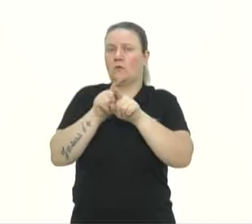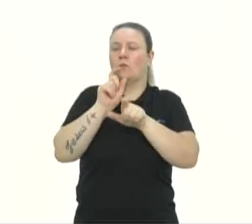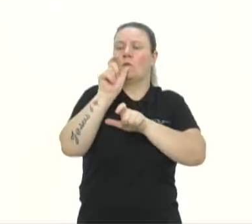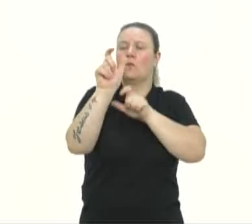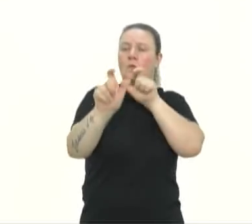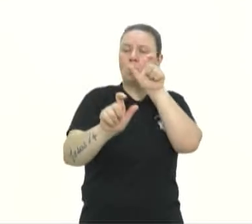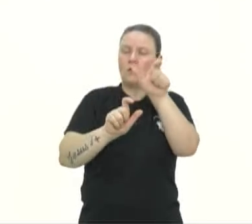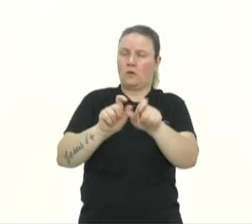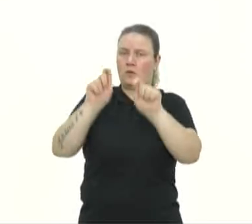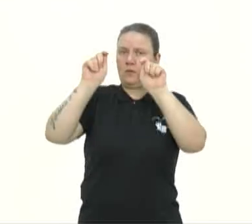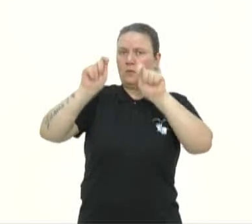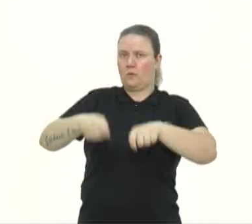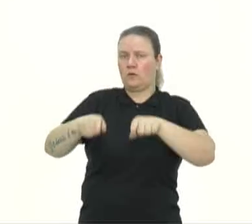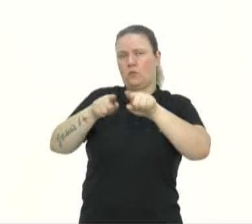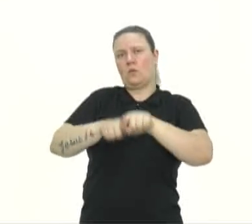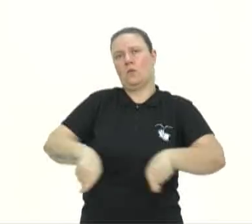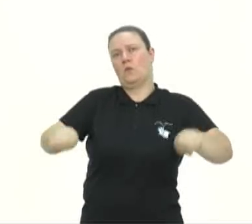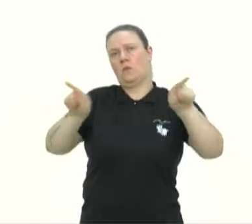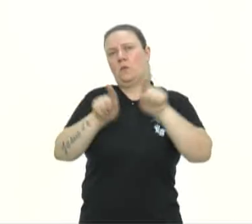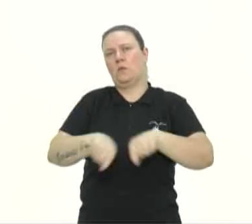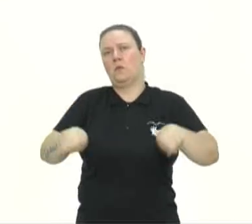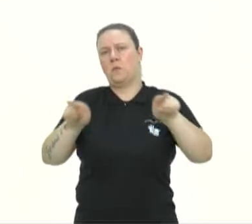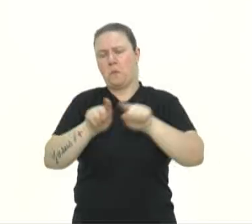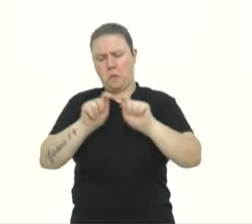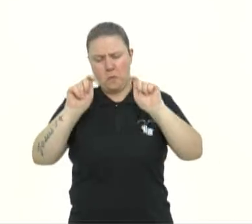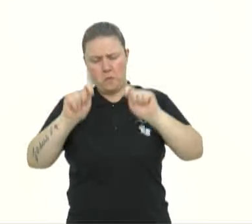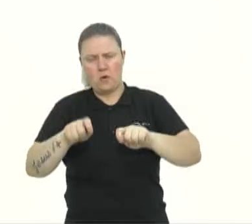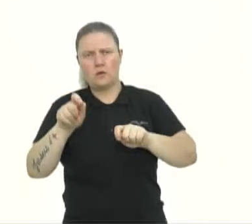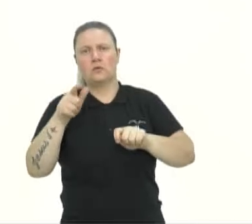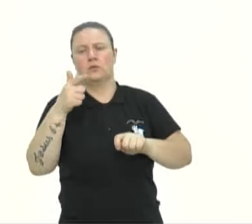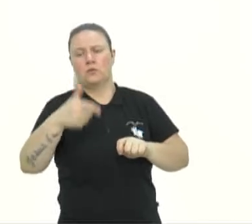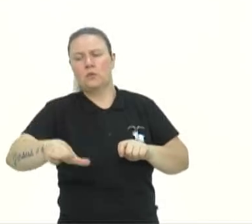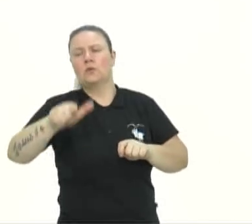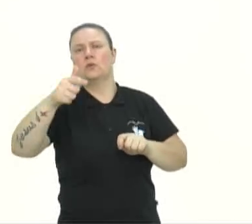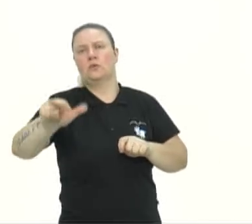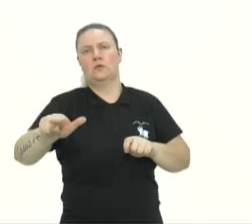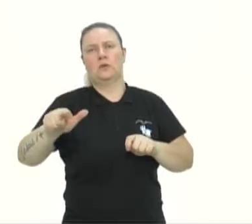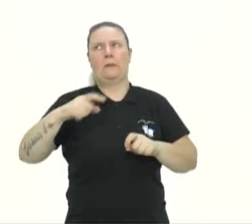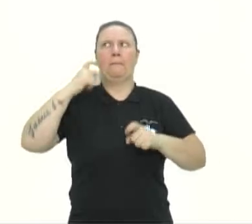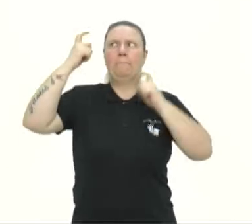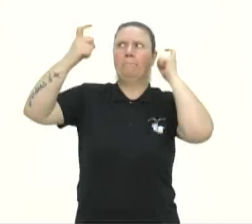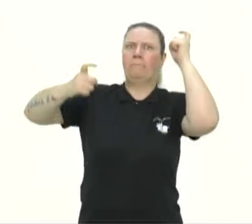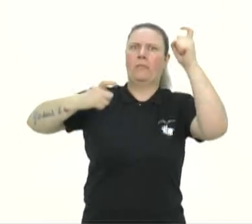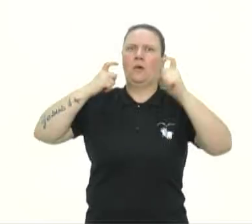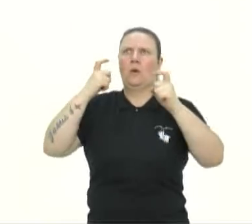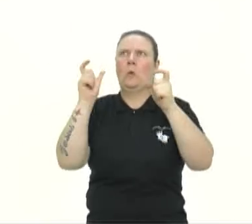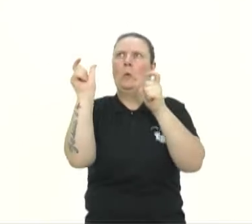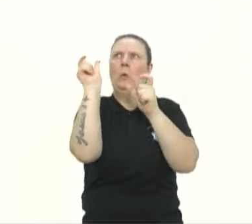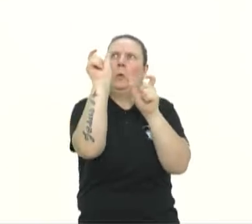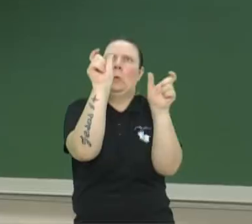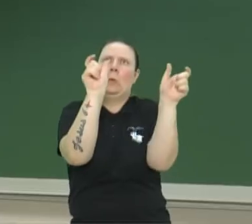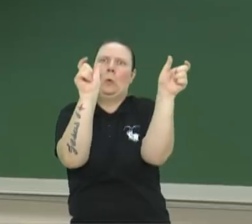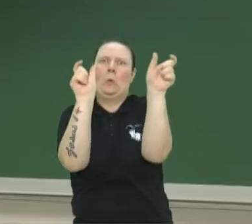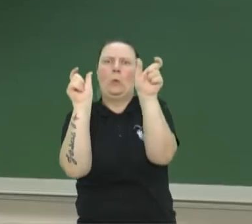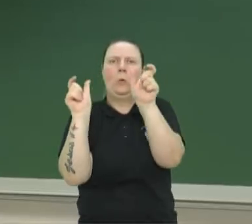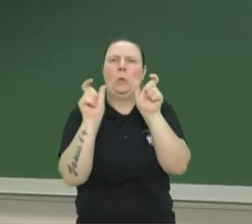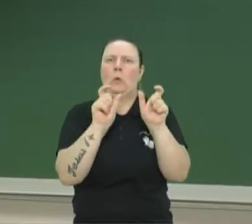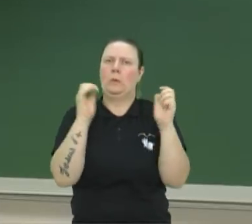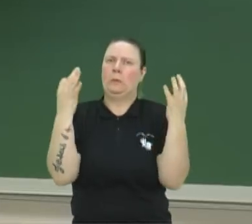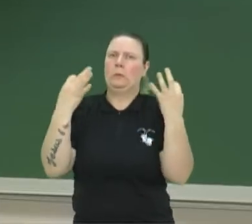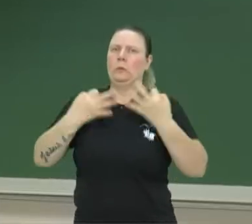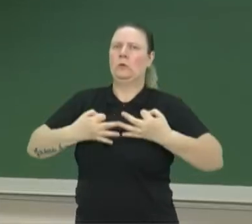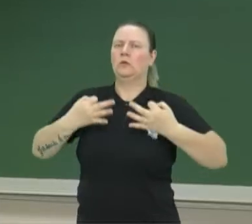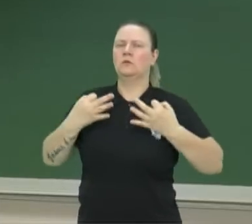se repetir e não existe preocupação com a elaboração estruturada das frases. Então é muito comum que